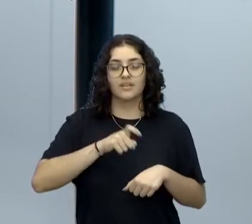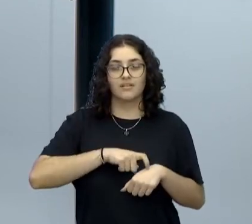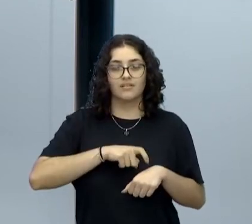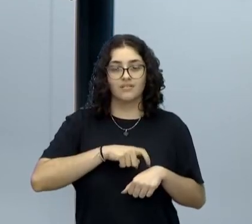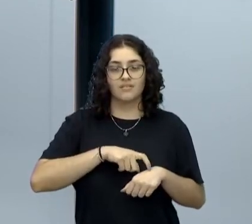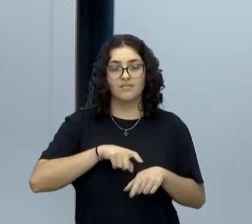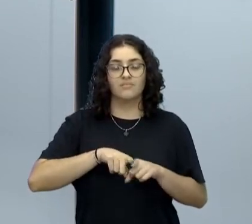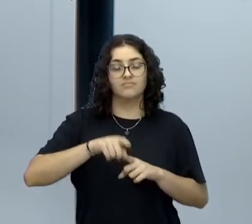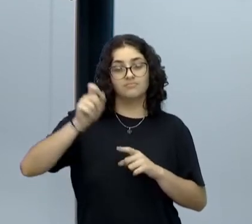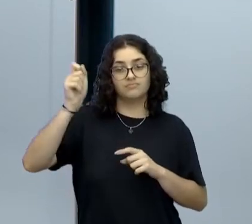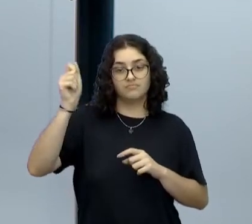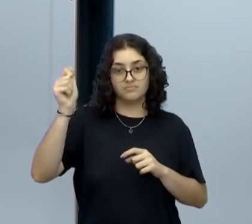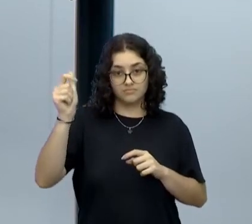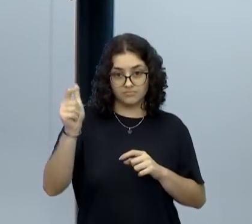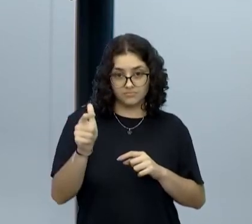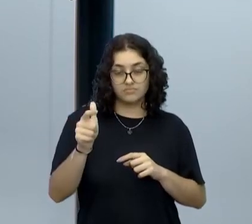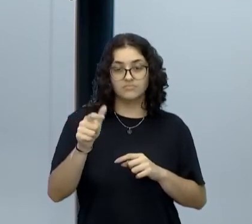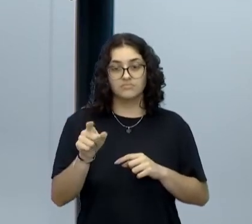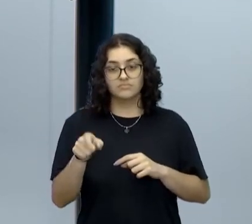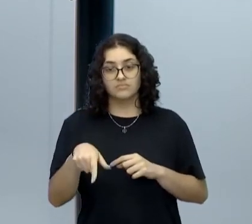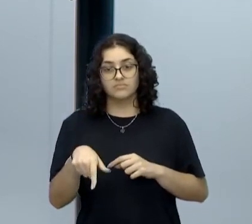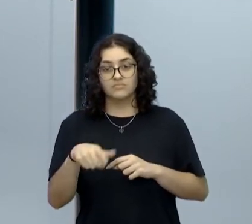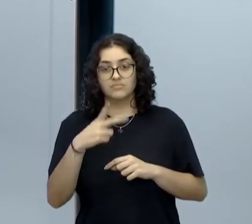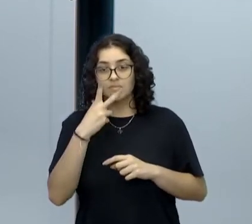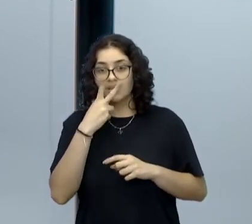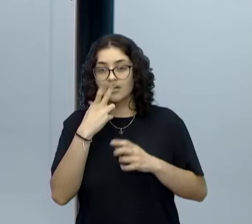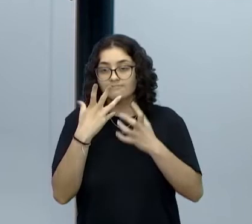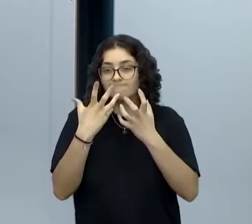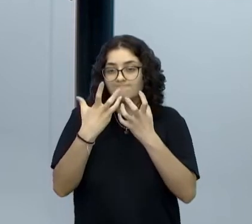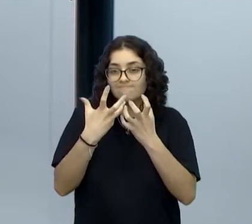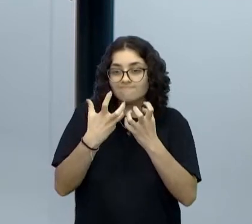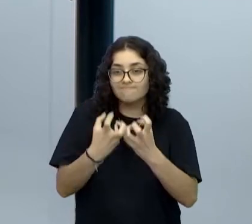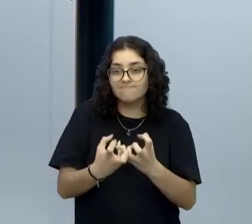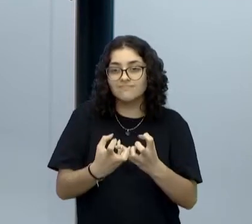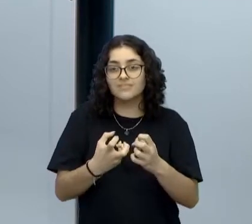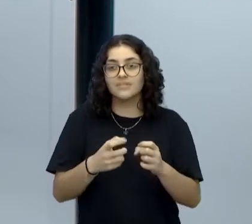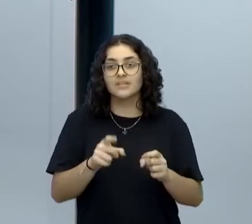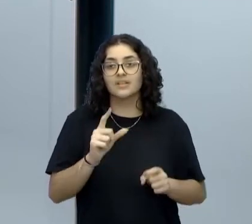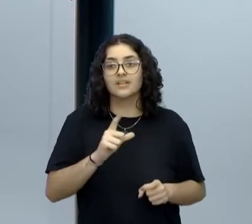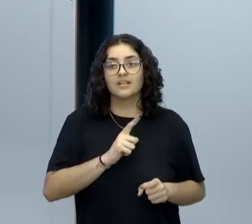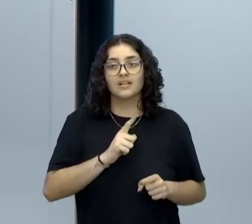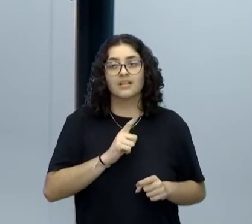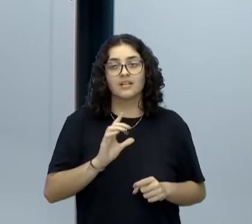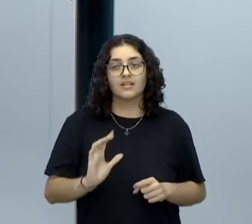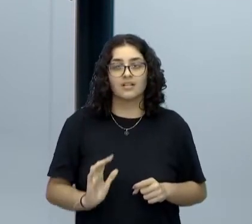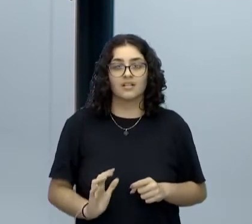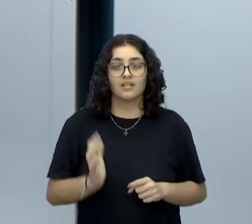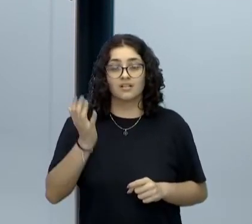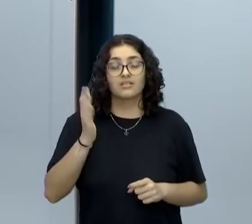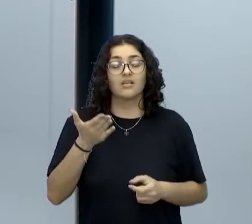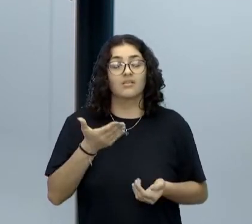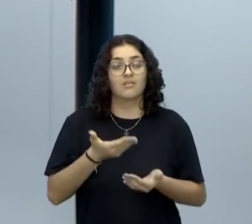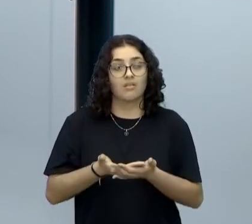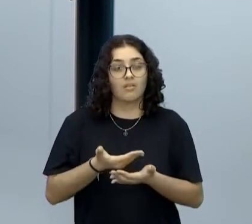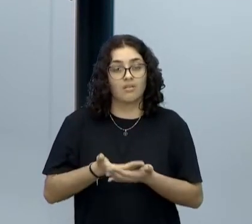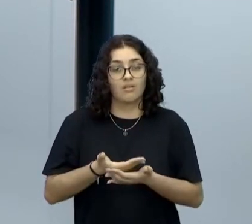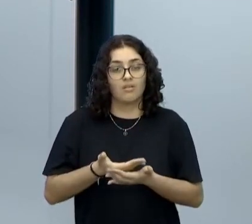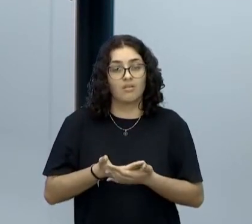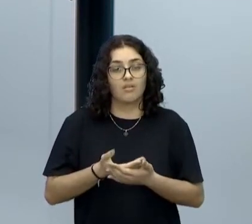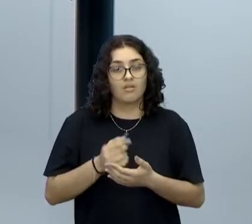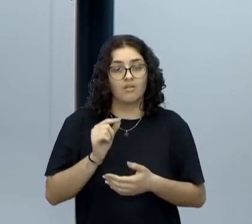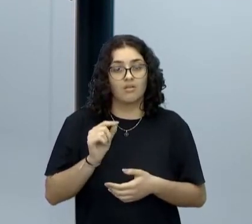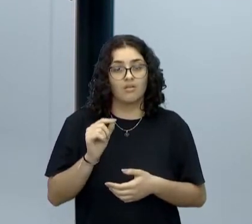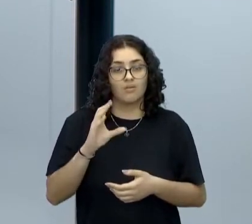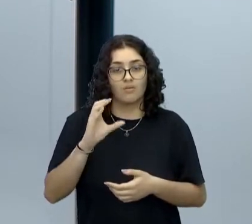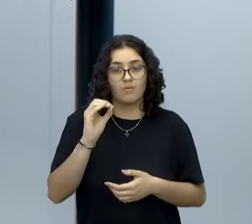exposto, radiação solar ali, vai fazer esse ressecamento, causando situações também que nós já estudamos, como as